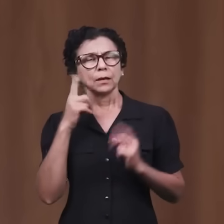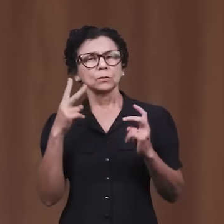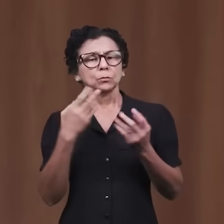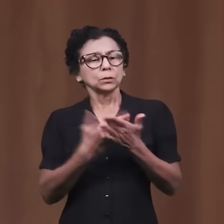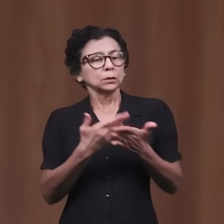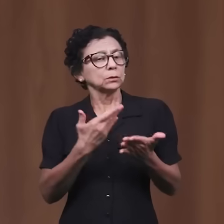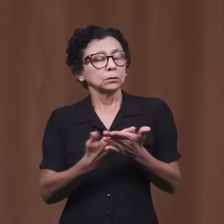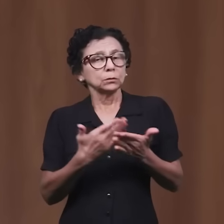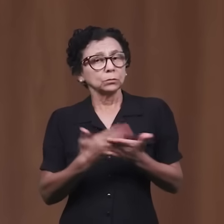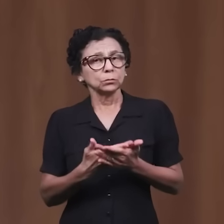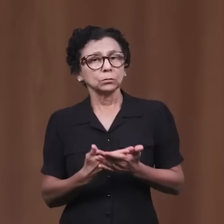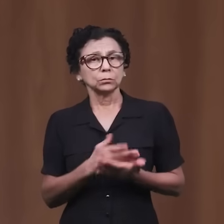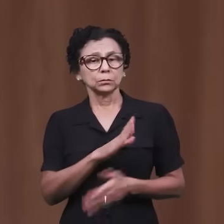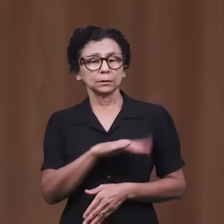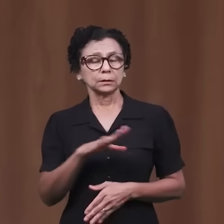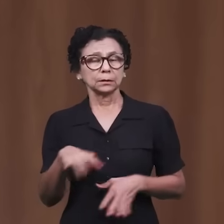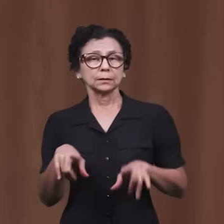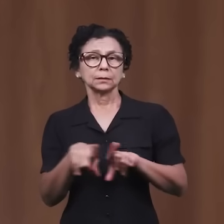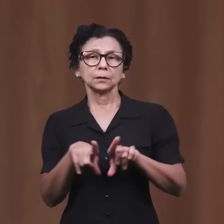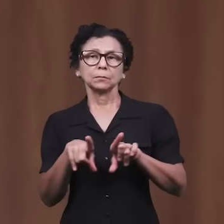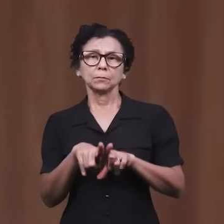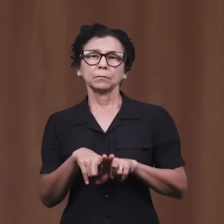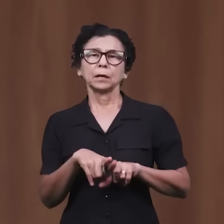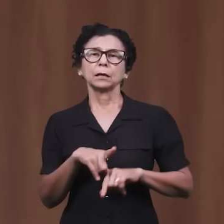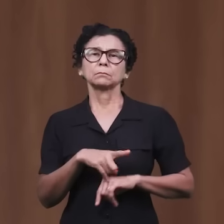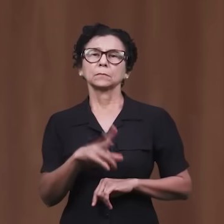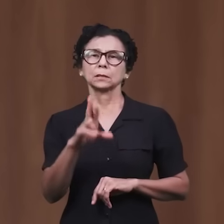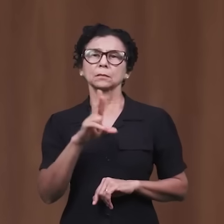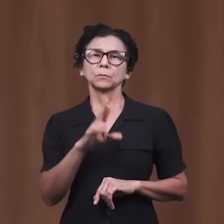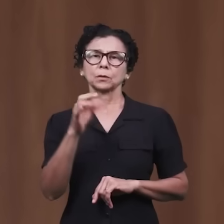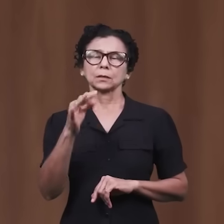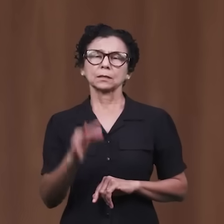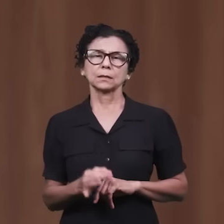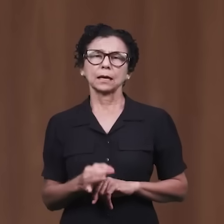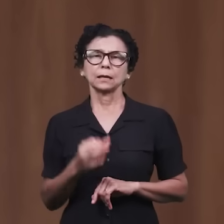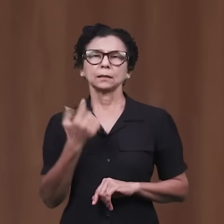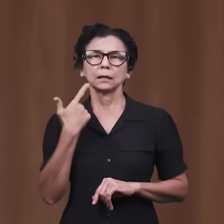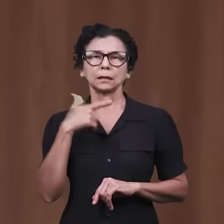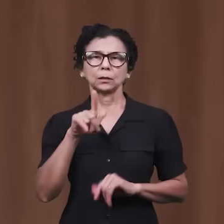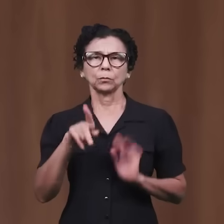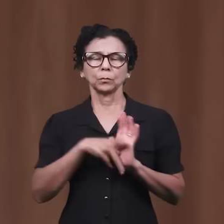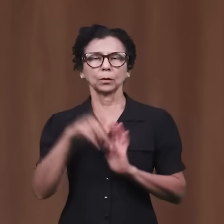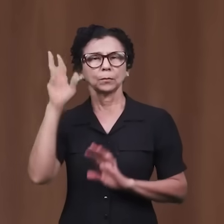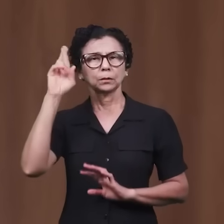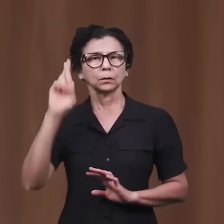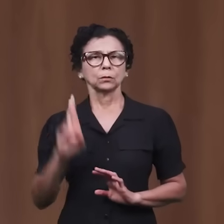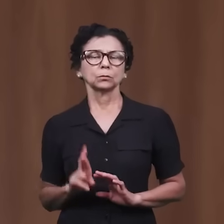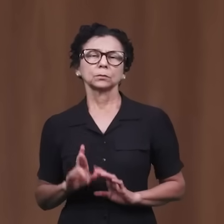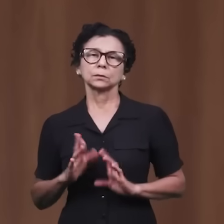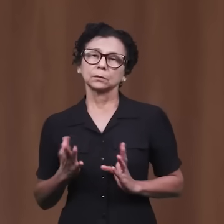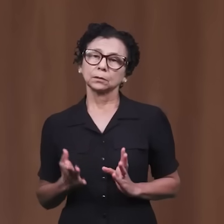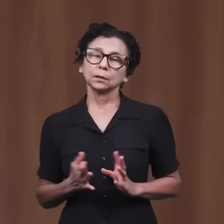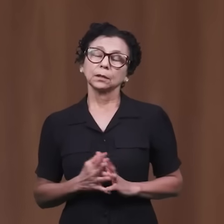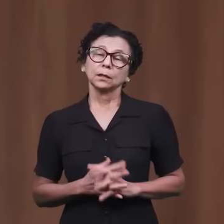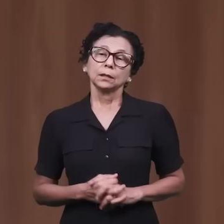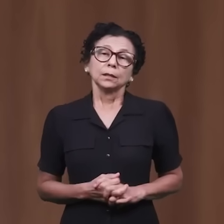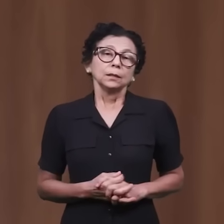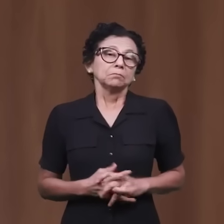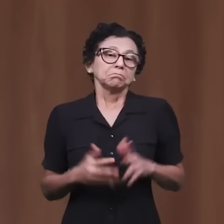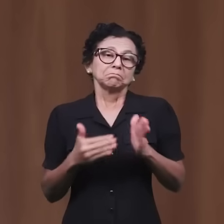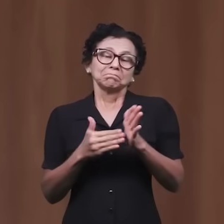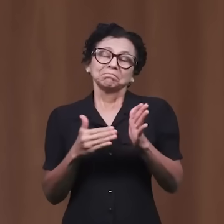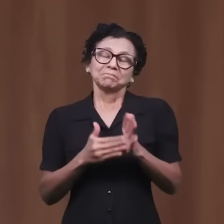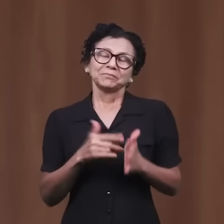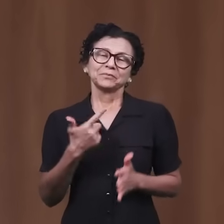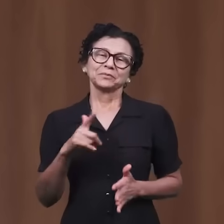participam da escola bíblica. Então ela mandou uma resposta muito correta, muito segura, em língua russa, naturalmente, e isso mostra